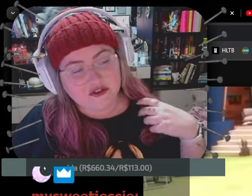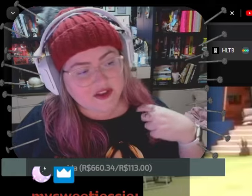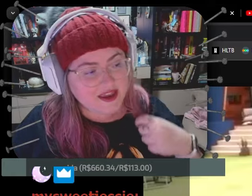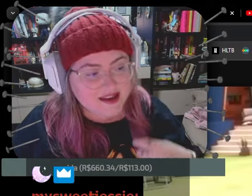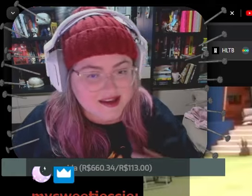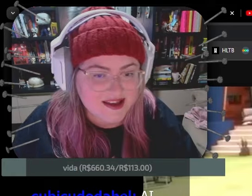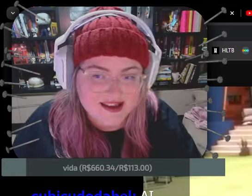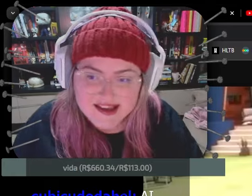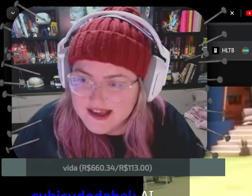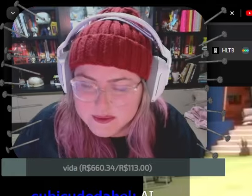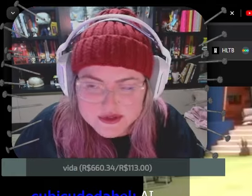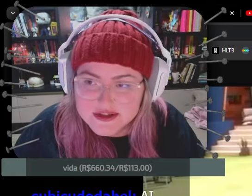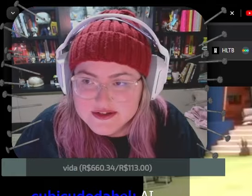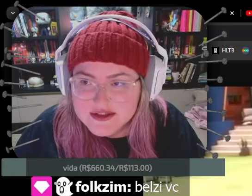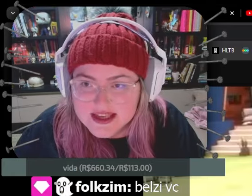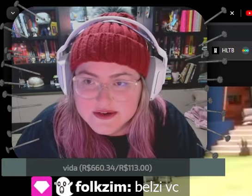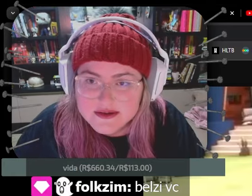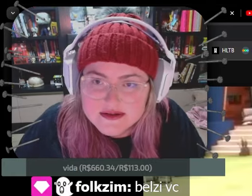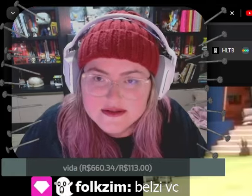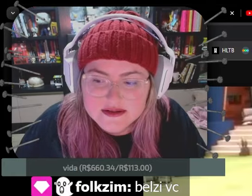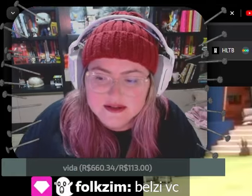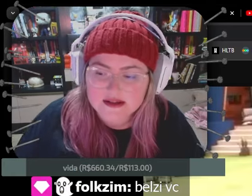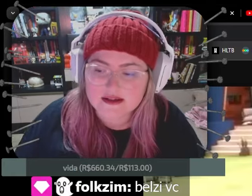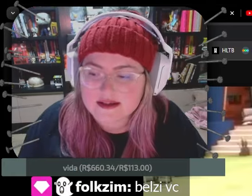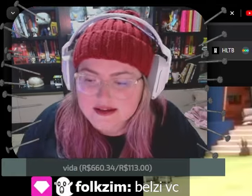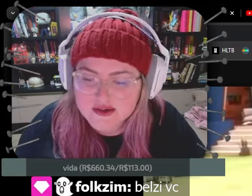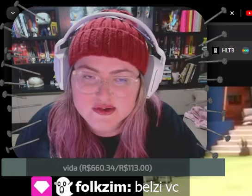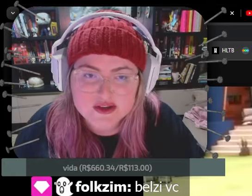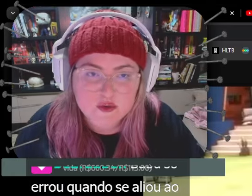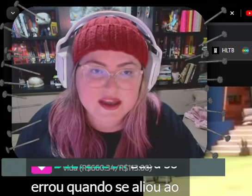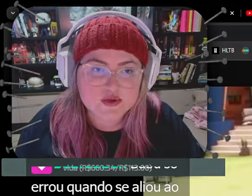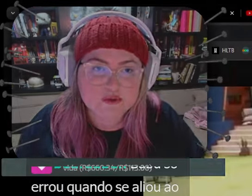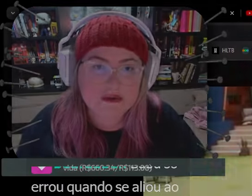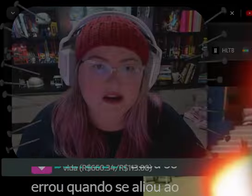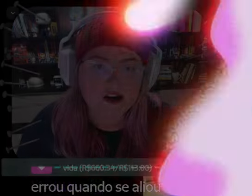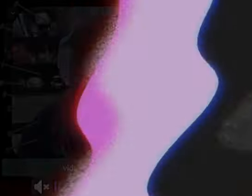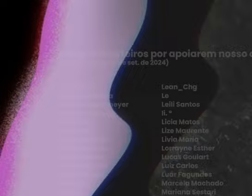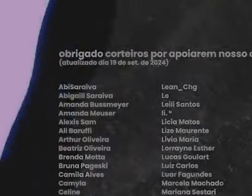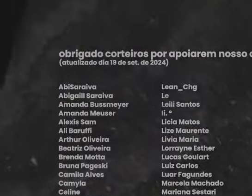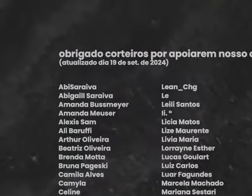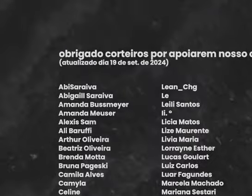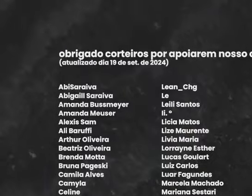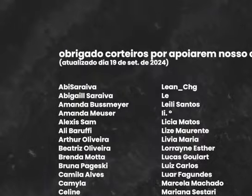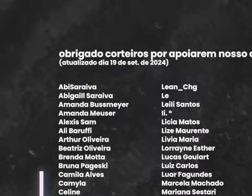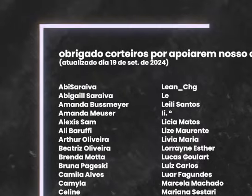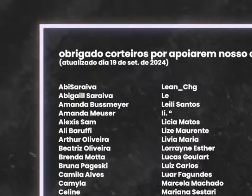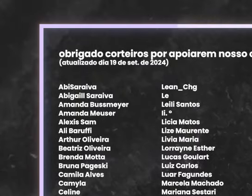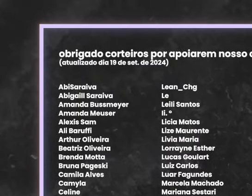céu, velho. Meu Deus do céu. Não consigo me resumir melhor.